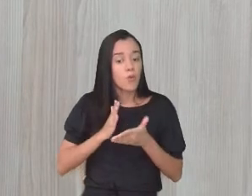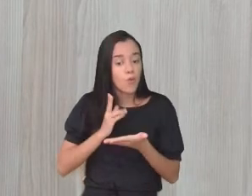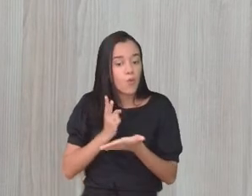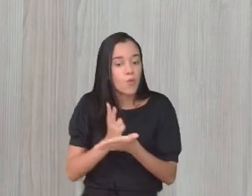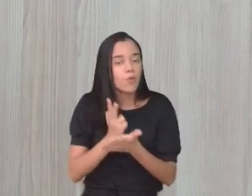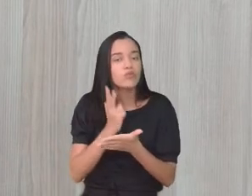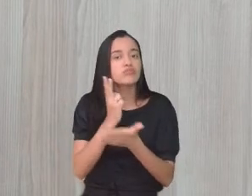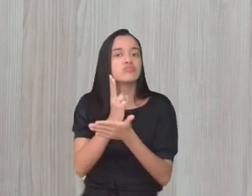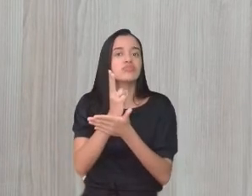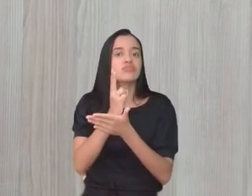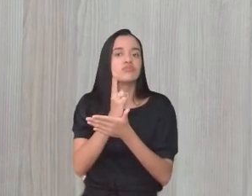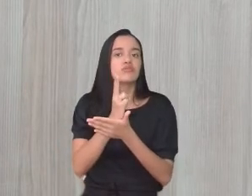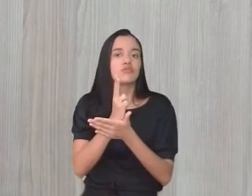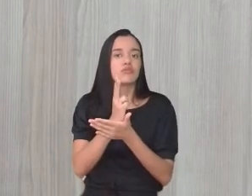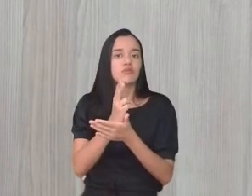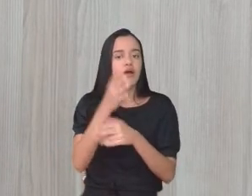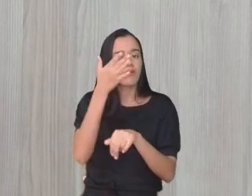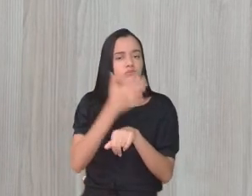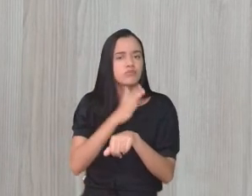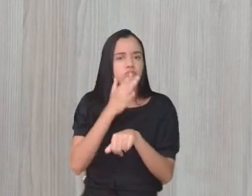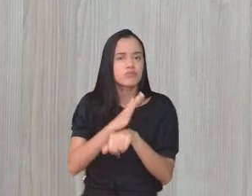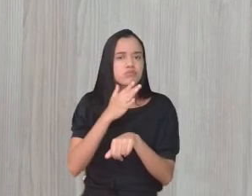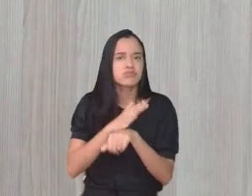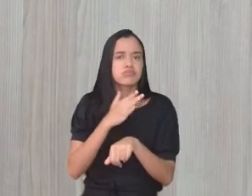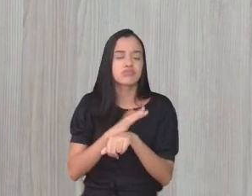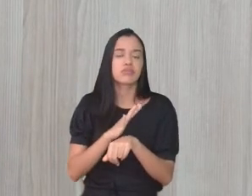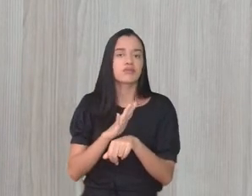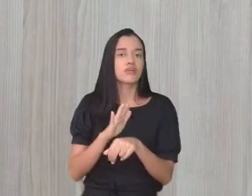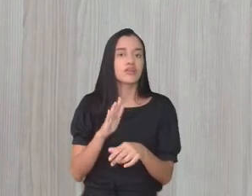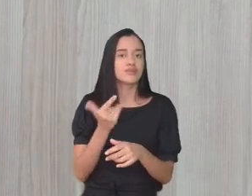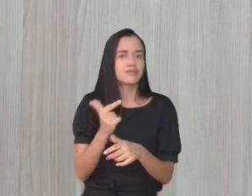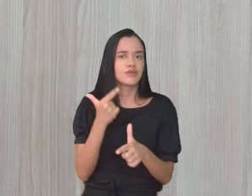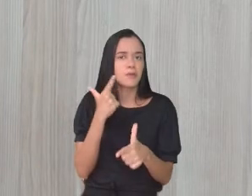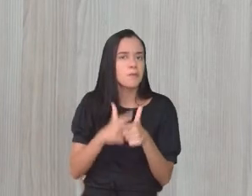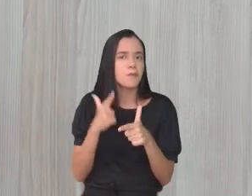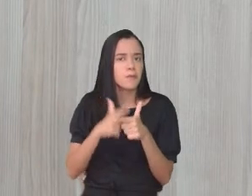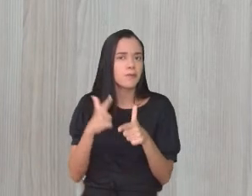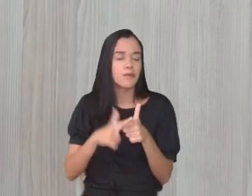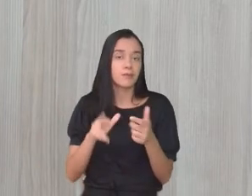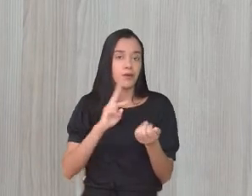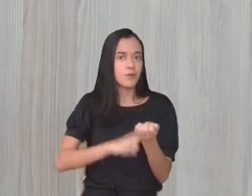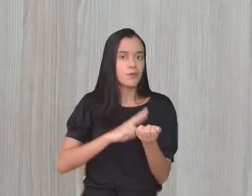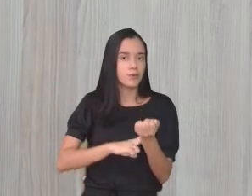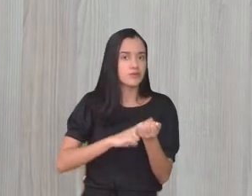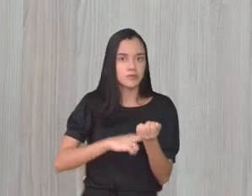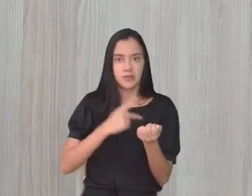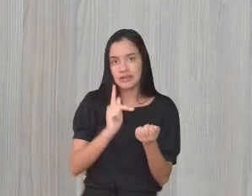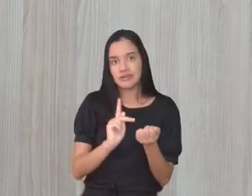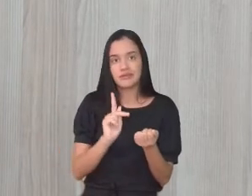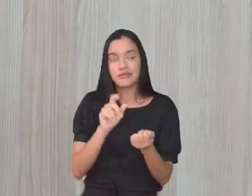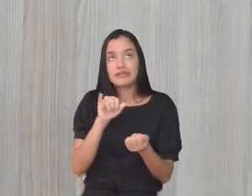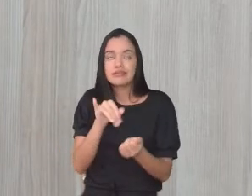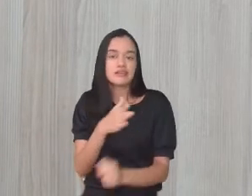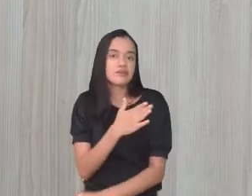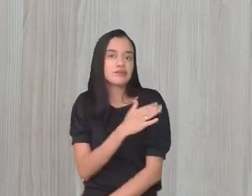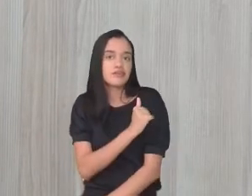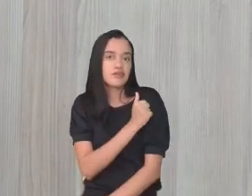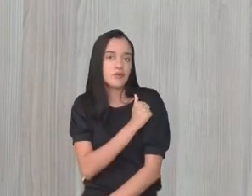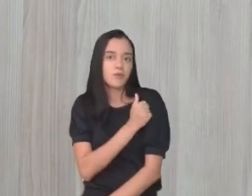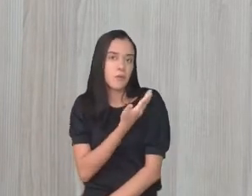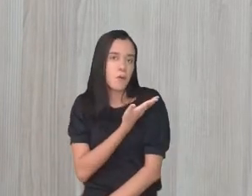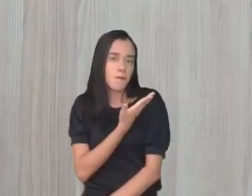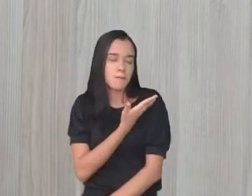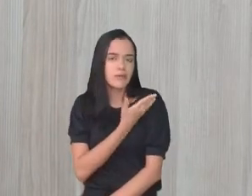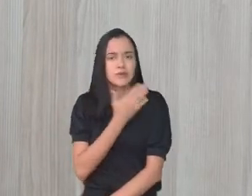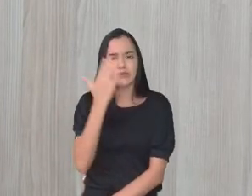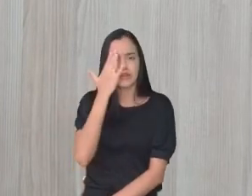com relativa facilidade, sem nenhum problema. O ritmo é seu. Se seu colega já entendeu e vai mais rápido,